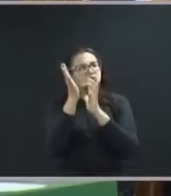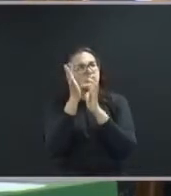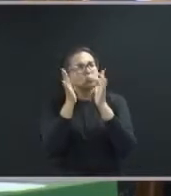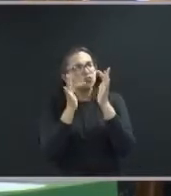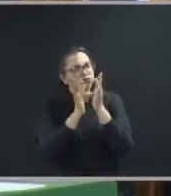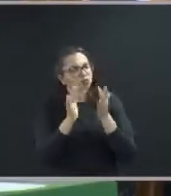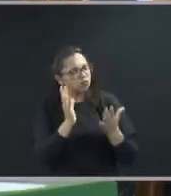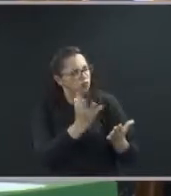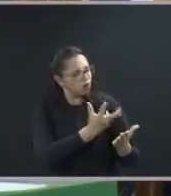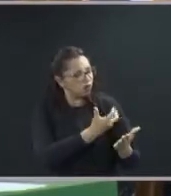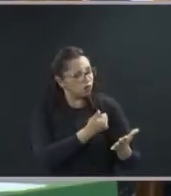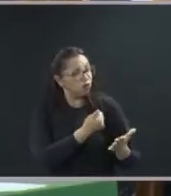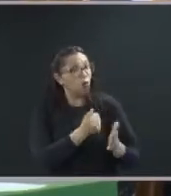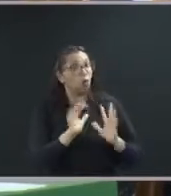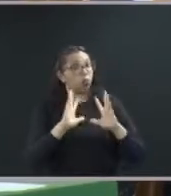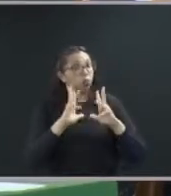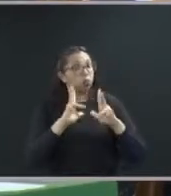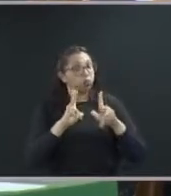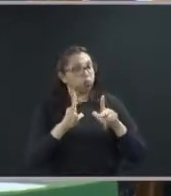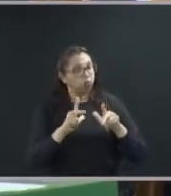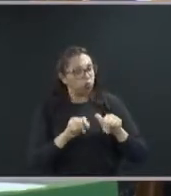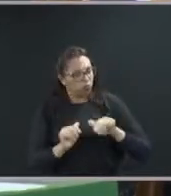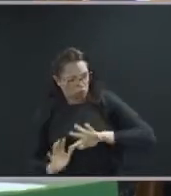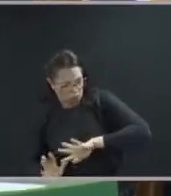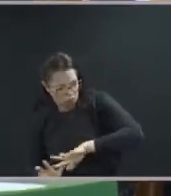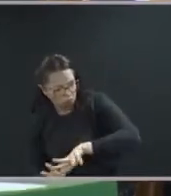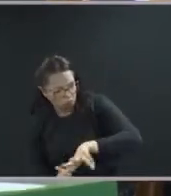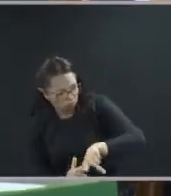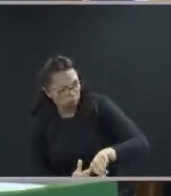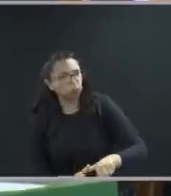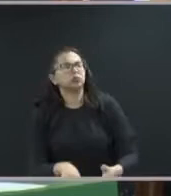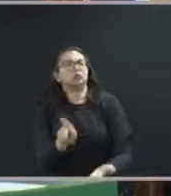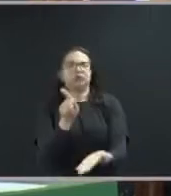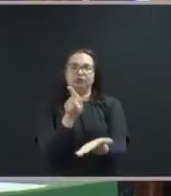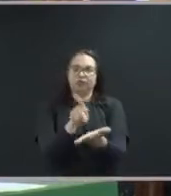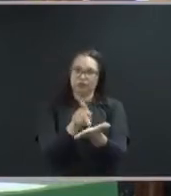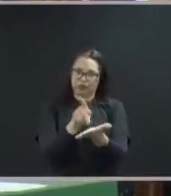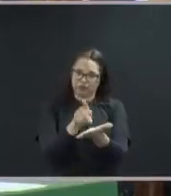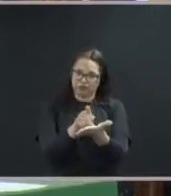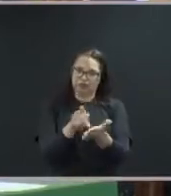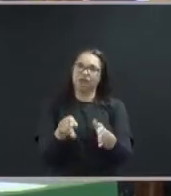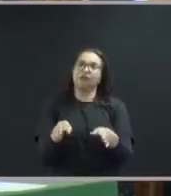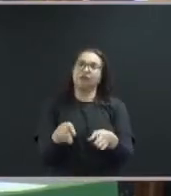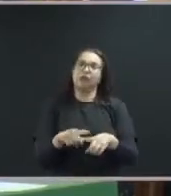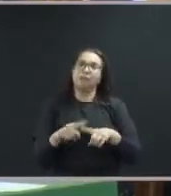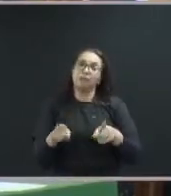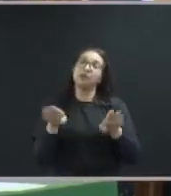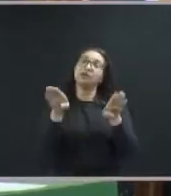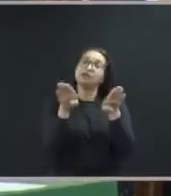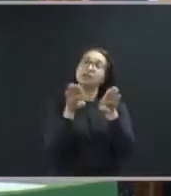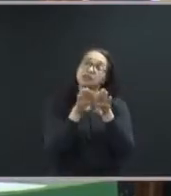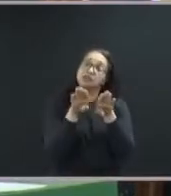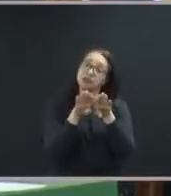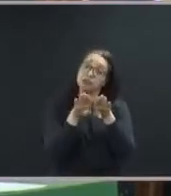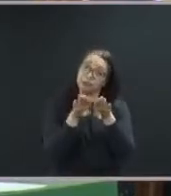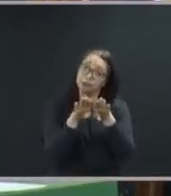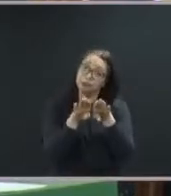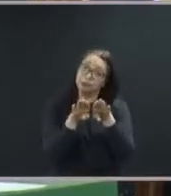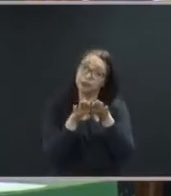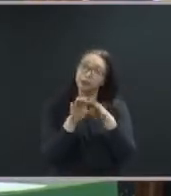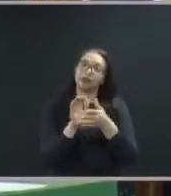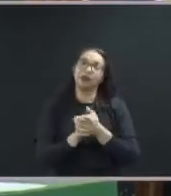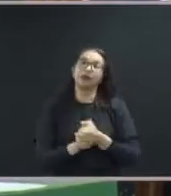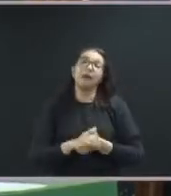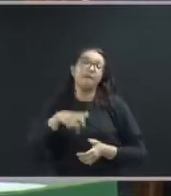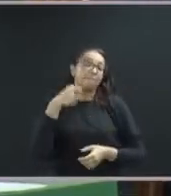todo homem. Isto é pura verdade. Mas Jesus morreu para a salvação de todo homem, de toda mulher, que